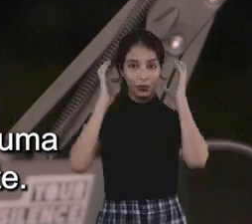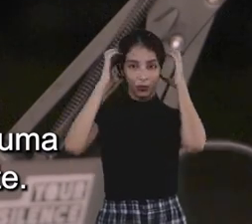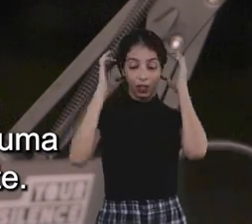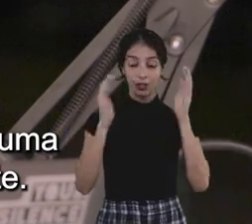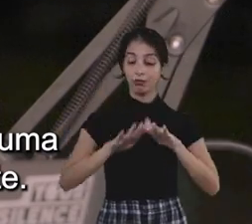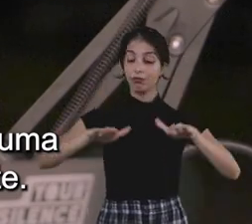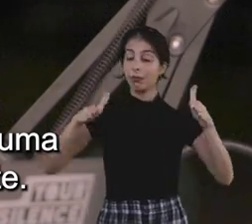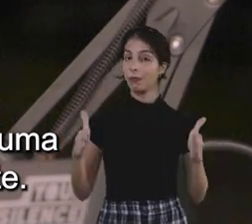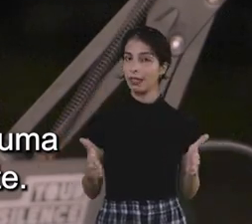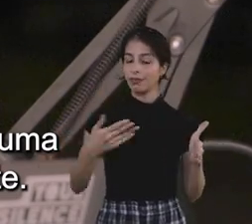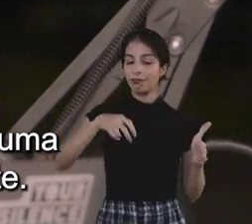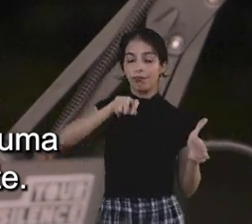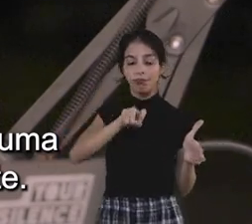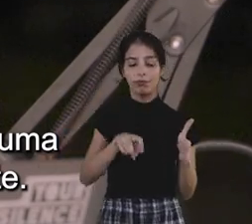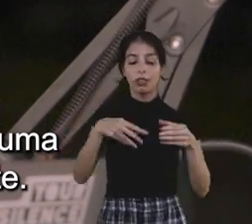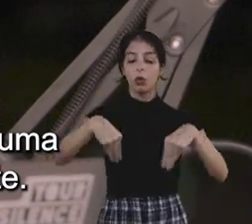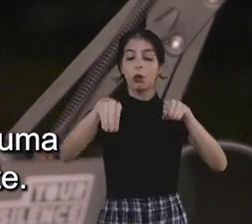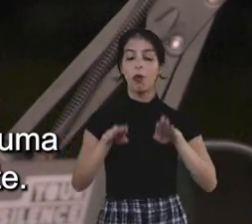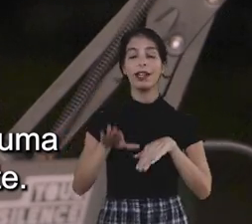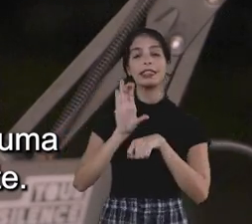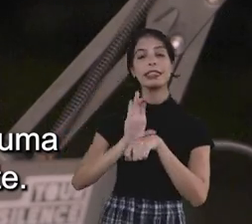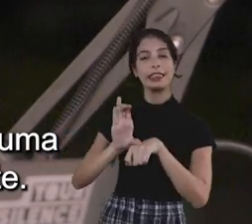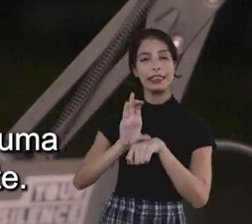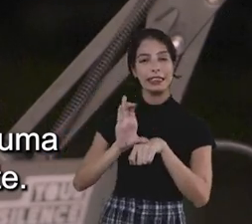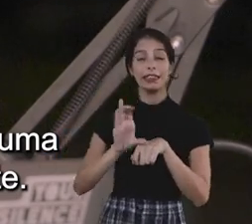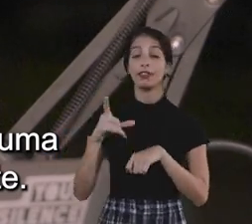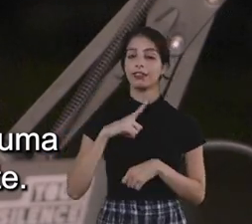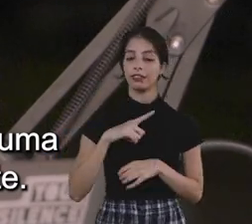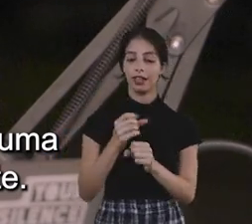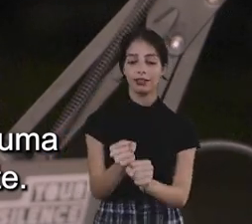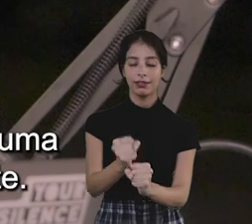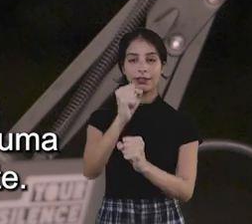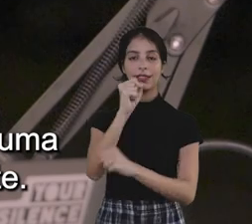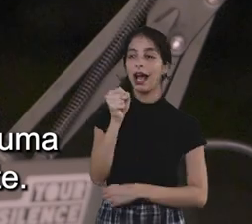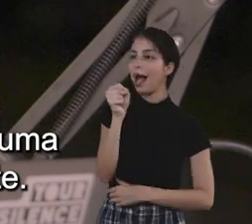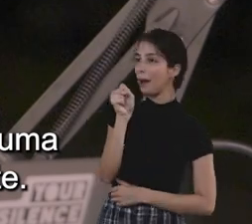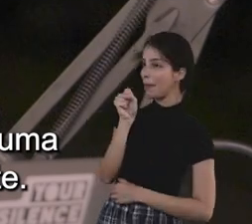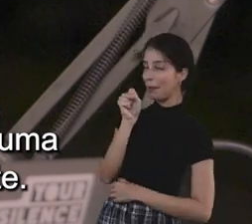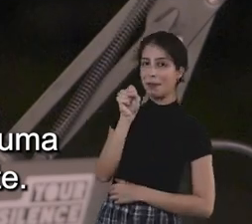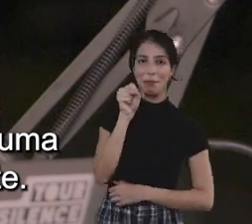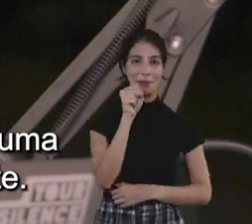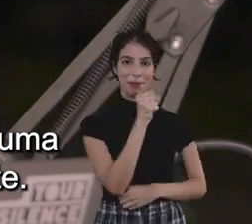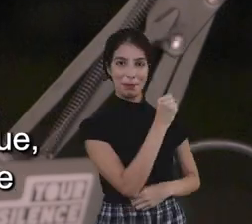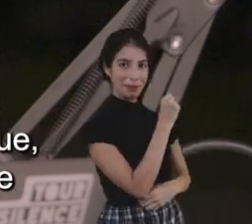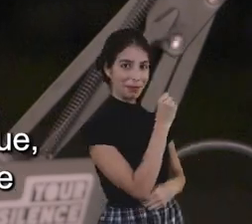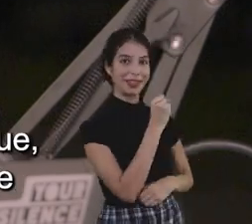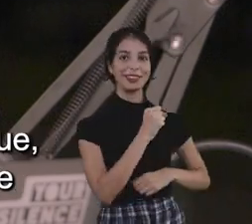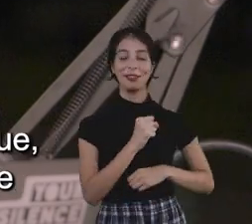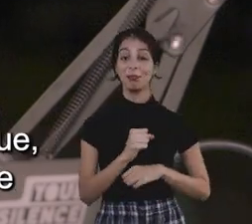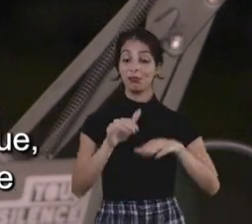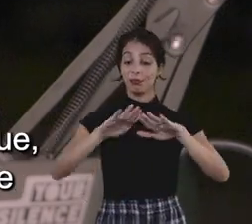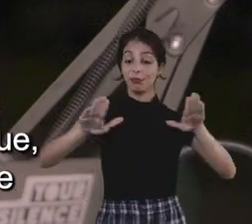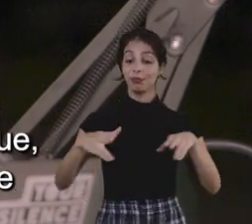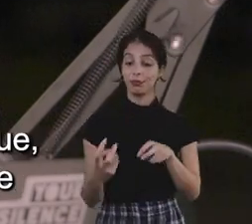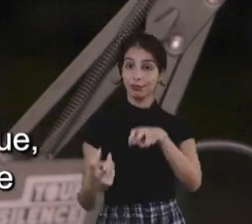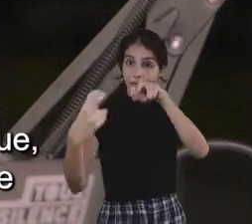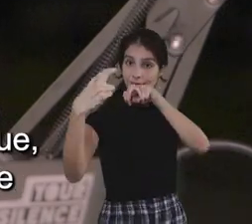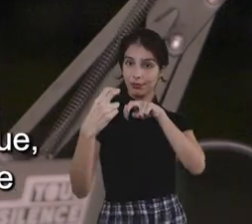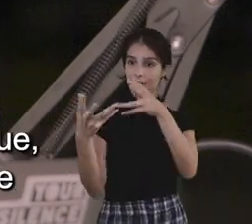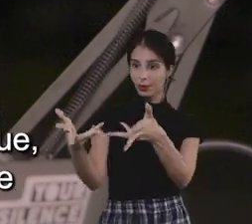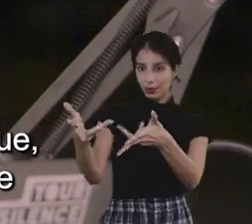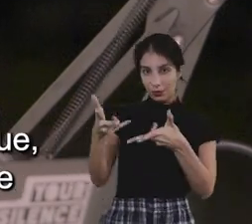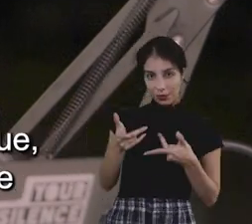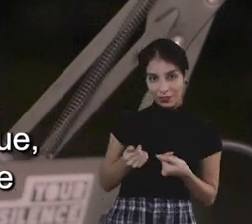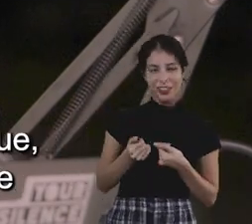ouvido eu estou sentada a uma mesa com uma toalha cinza e tenho um microfone à minha frente do outro lado da mesa tá o meu